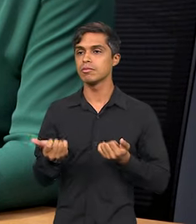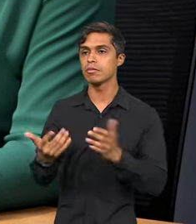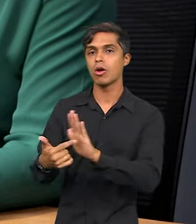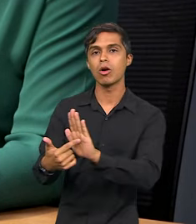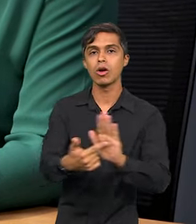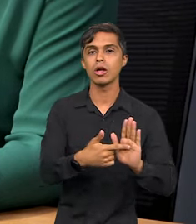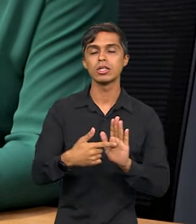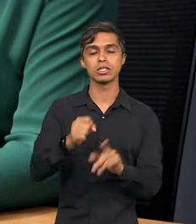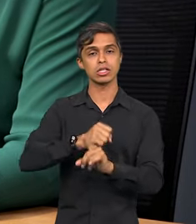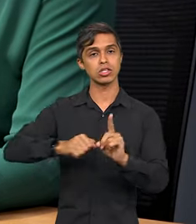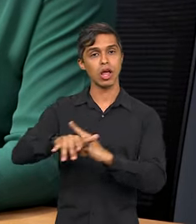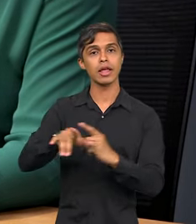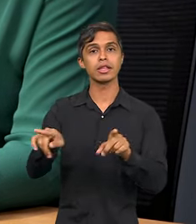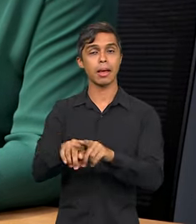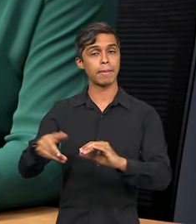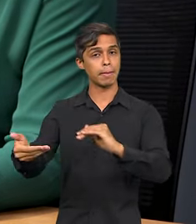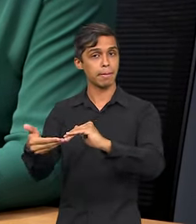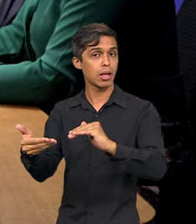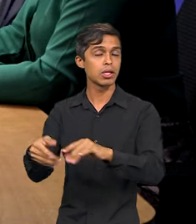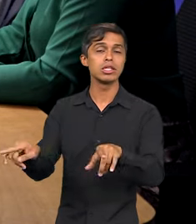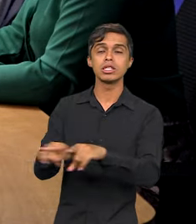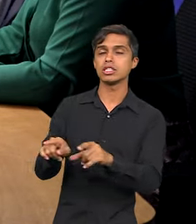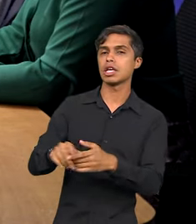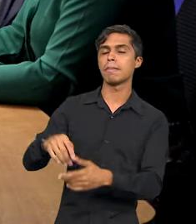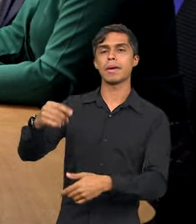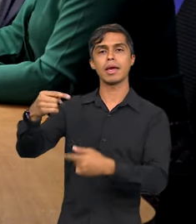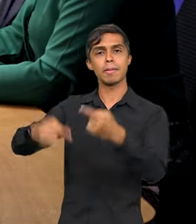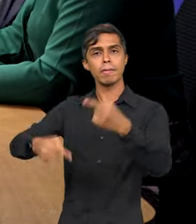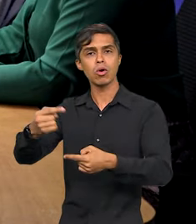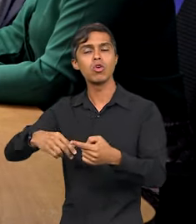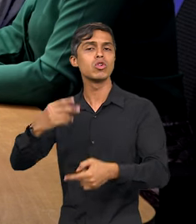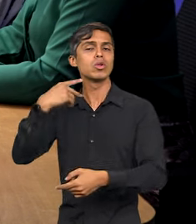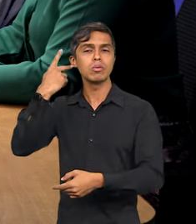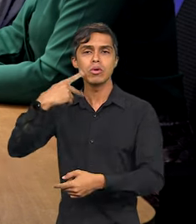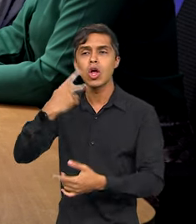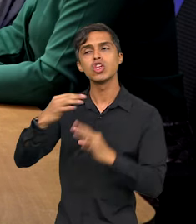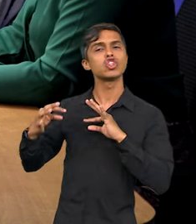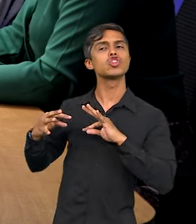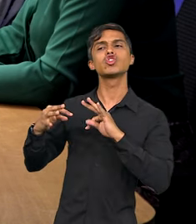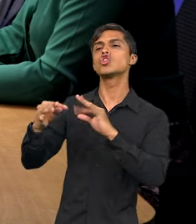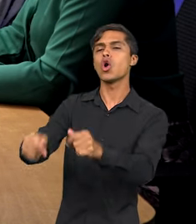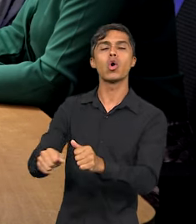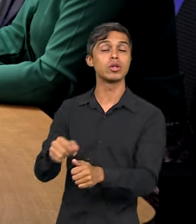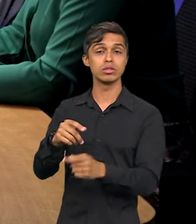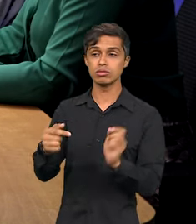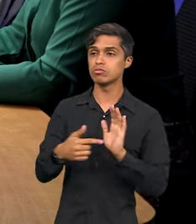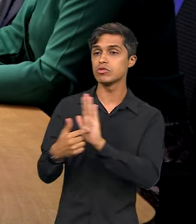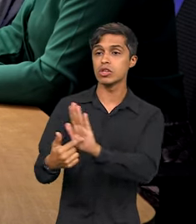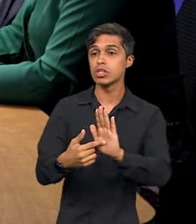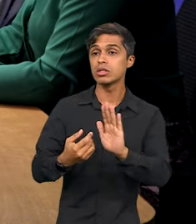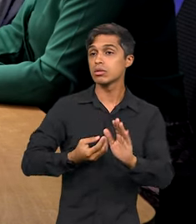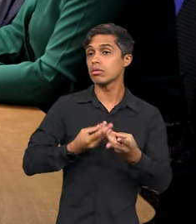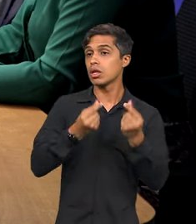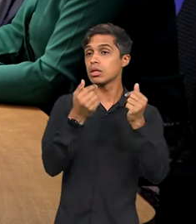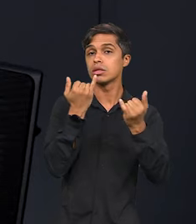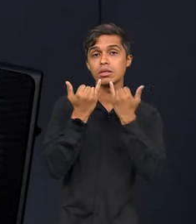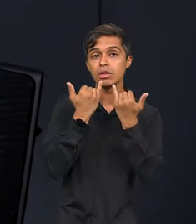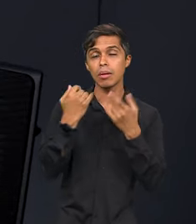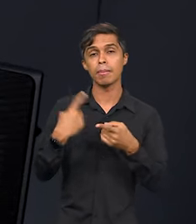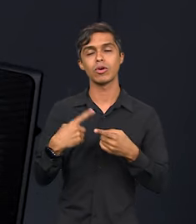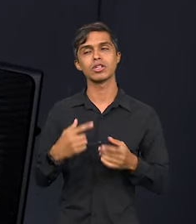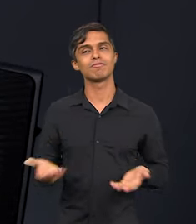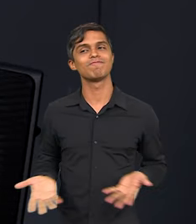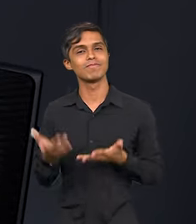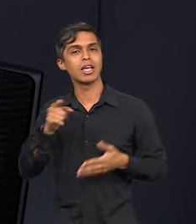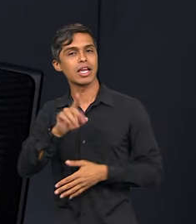sociedade não só pro Parlamento Mas ou pro poder executivo mas pra sociedade como todo informações de qualidade que qualificam a tomada de